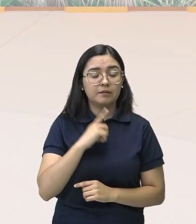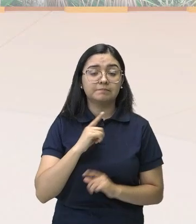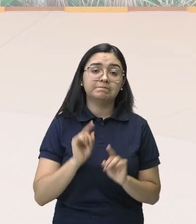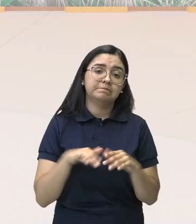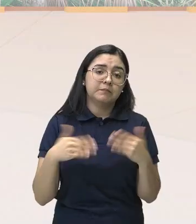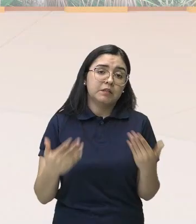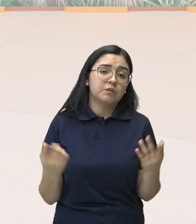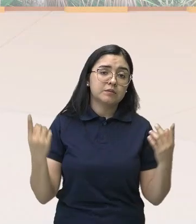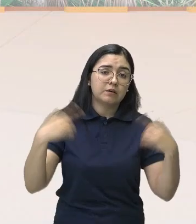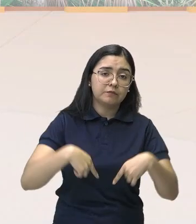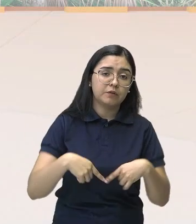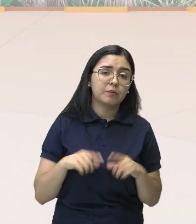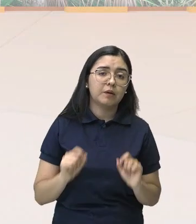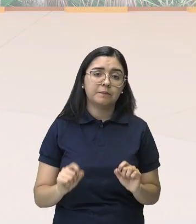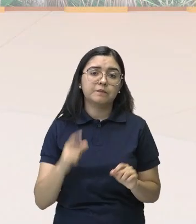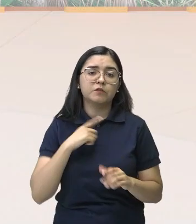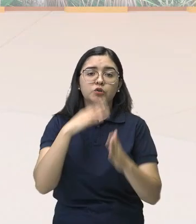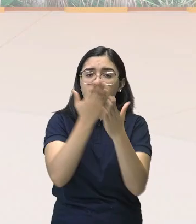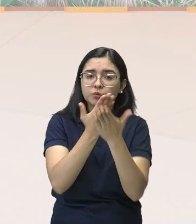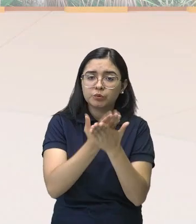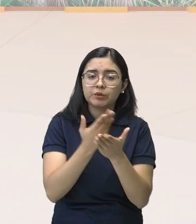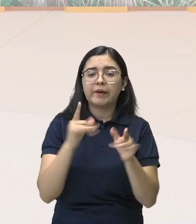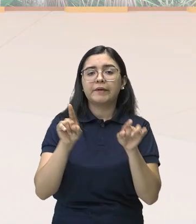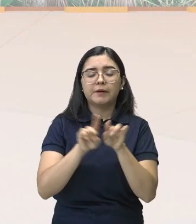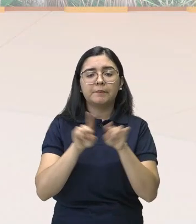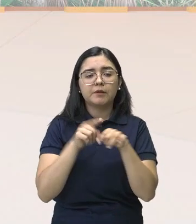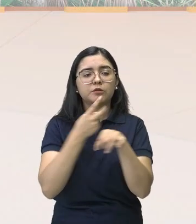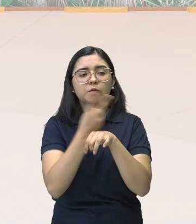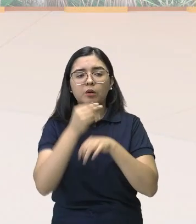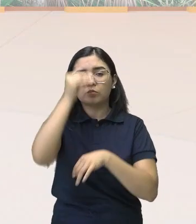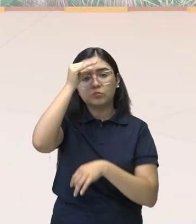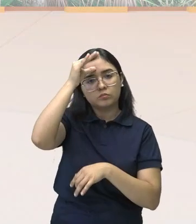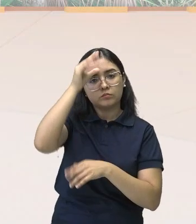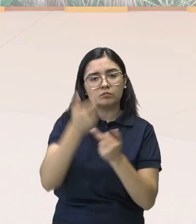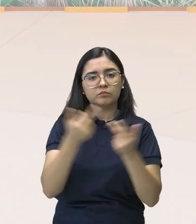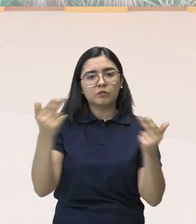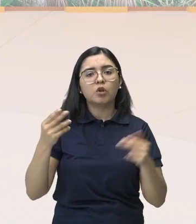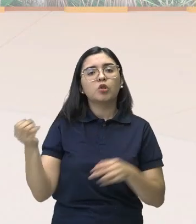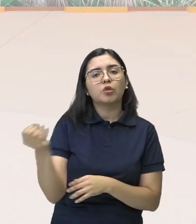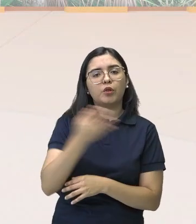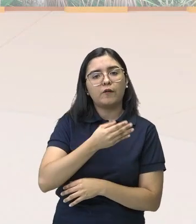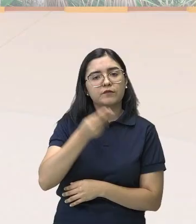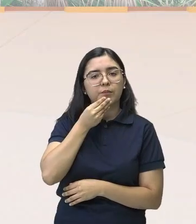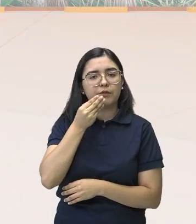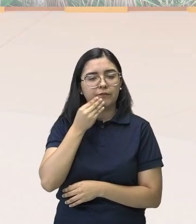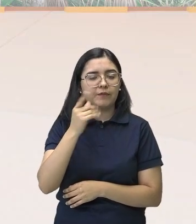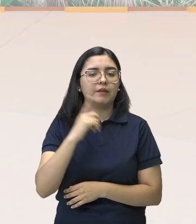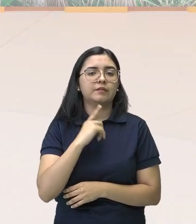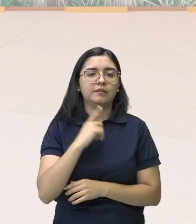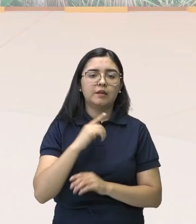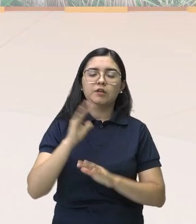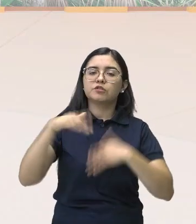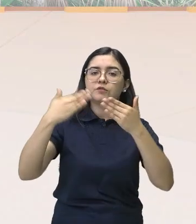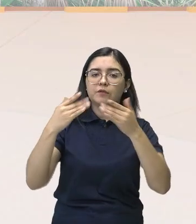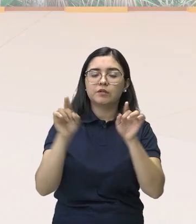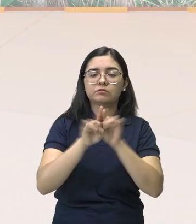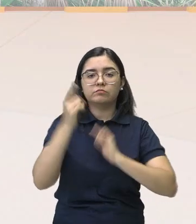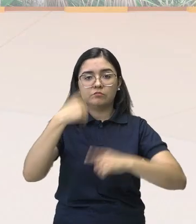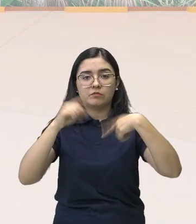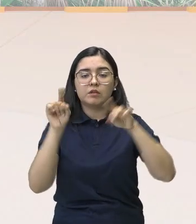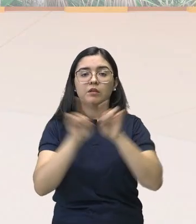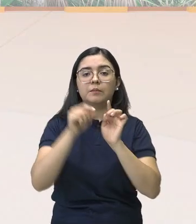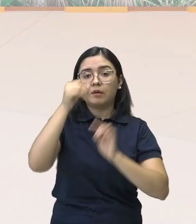E neste desafio de estudar, de procurar conhecer novas oportunidades de crescimento,